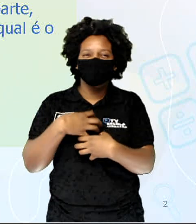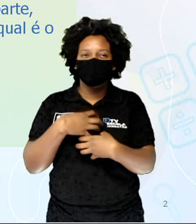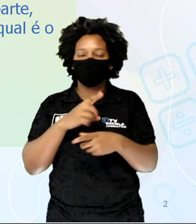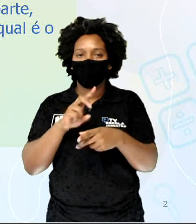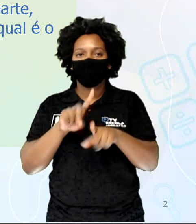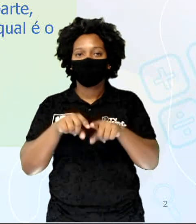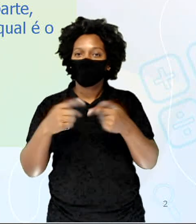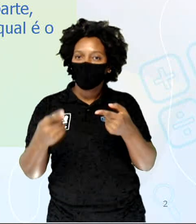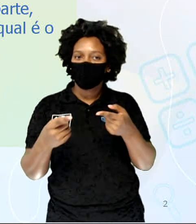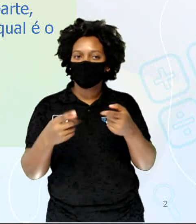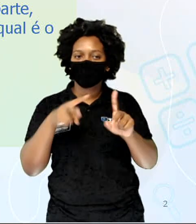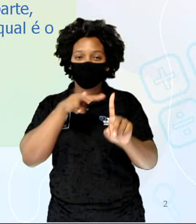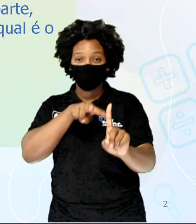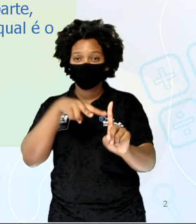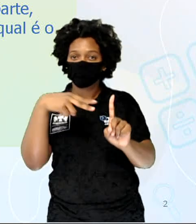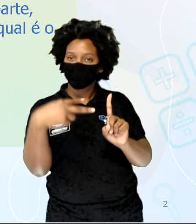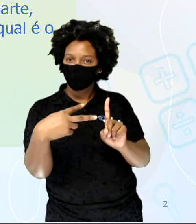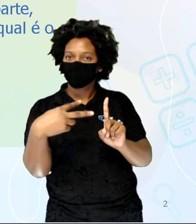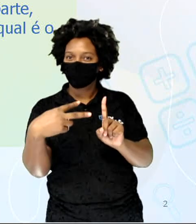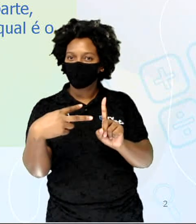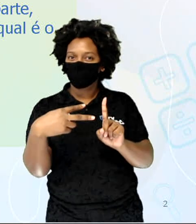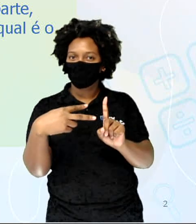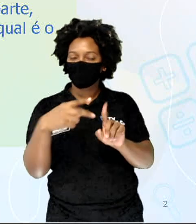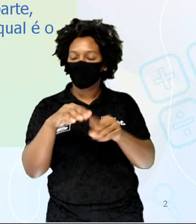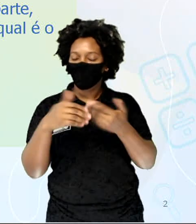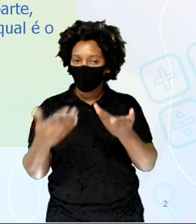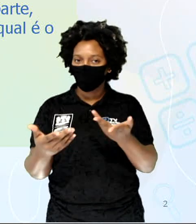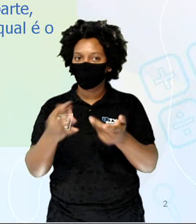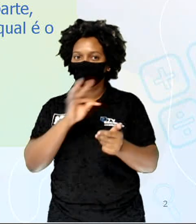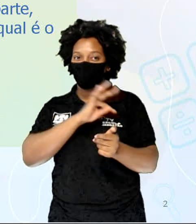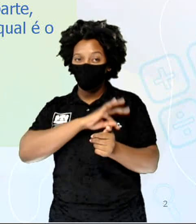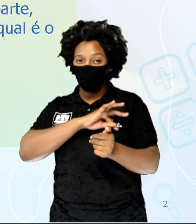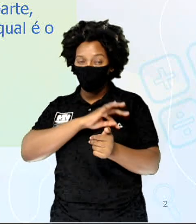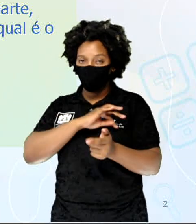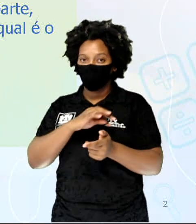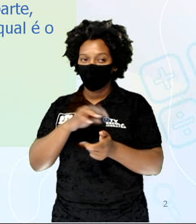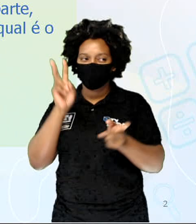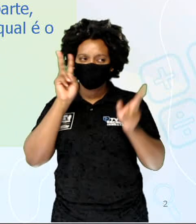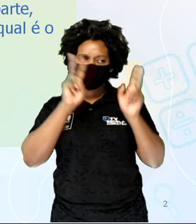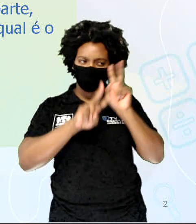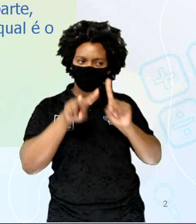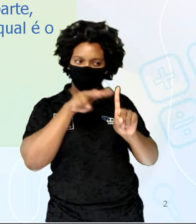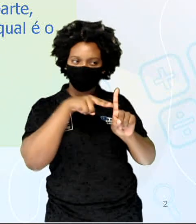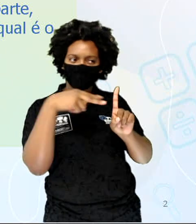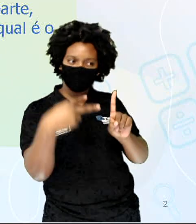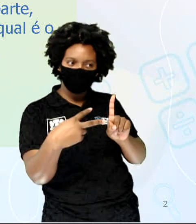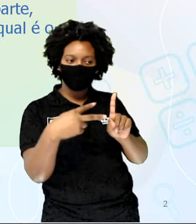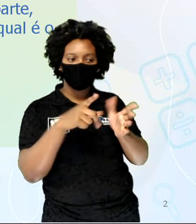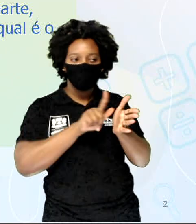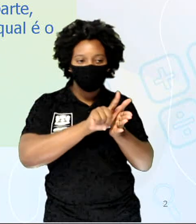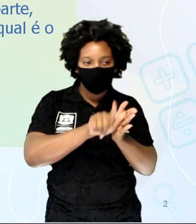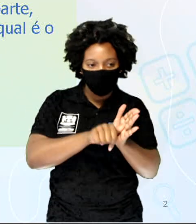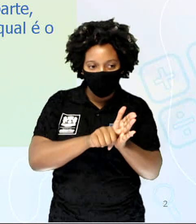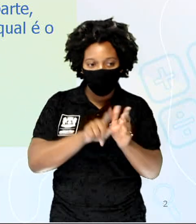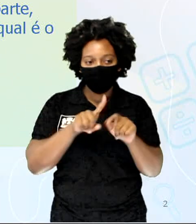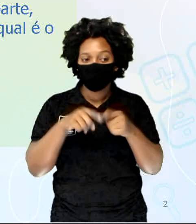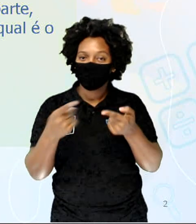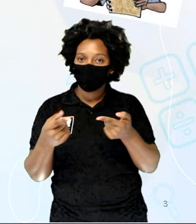mundo. Então, o fiscal, ele tinha uma visão em relação ao contrabando e ela tinha outra